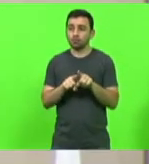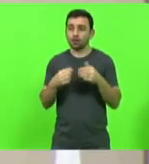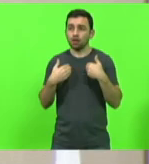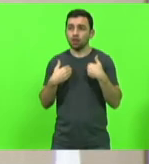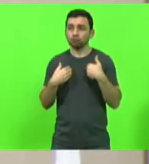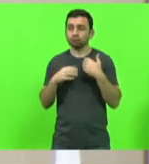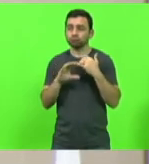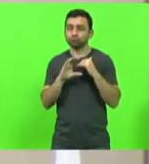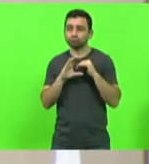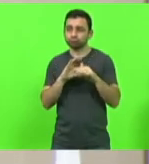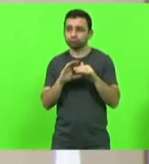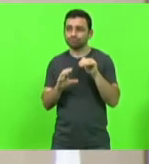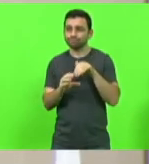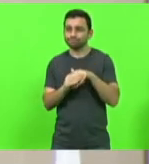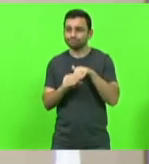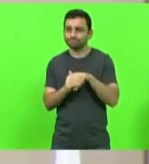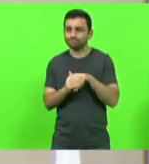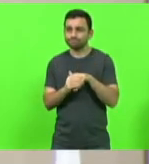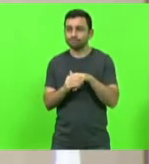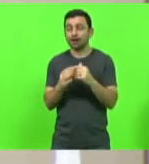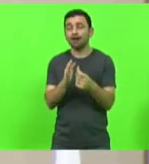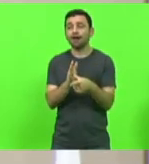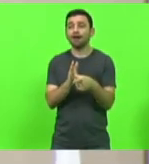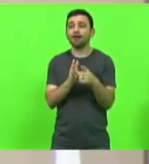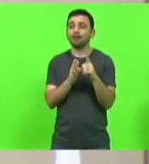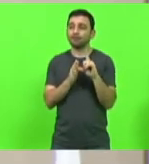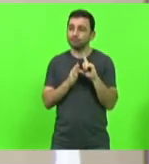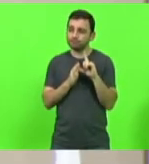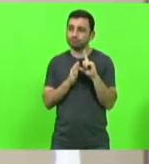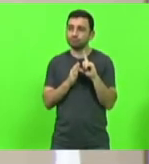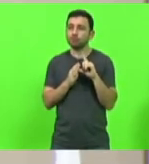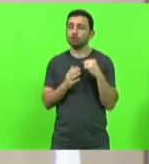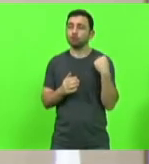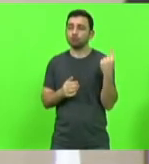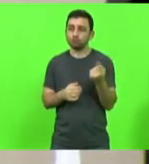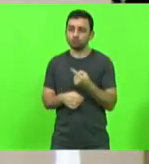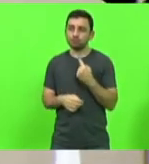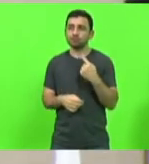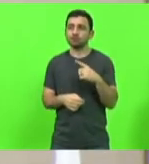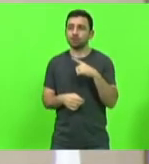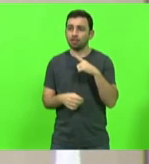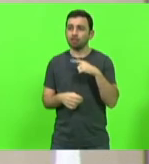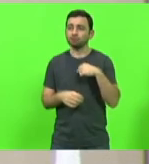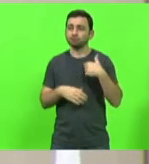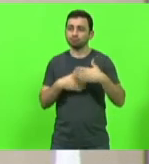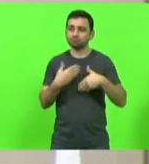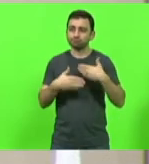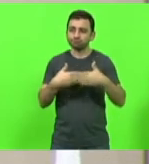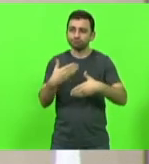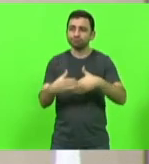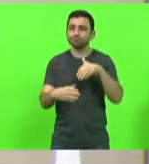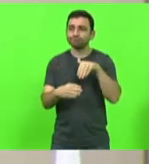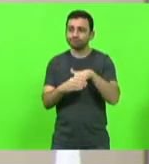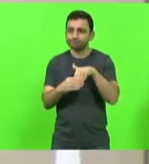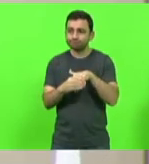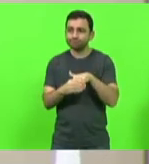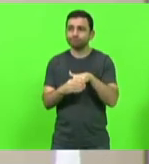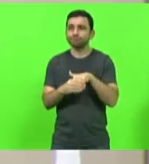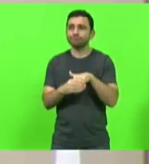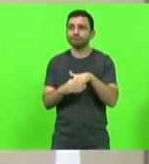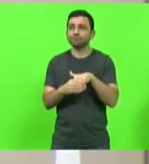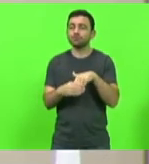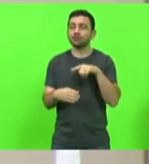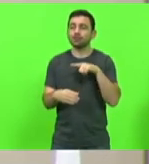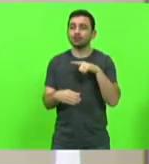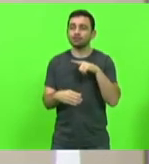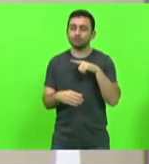voto? Na sequência, deputada, antes, nós temos inscrito para encaminhamento de voto o deputado Márcio Machado, depois o deputado Fernando Kreling e